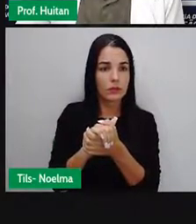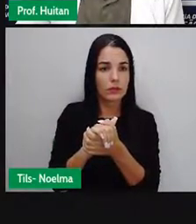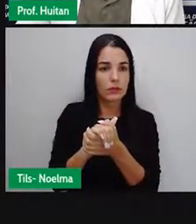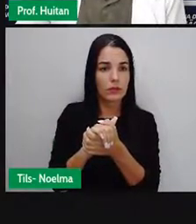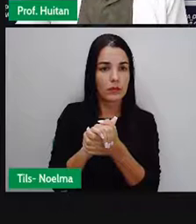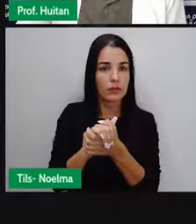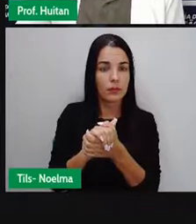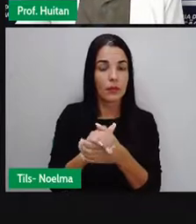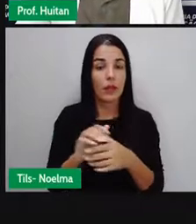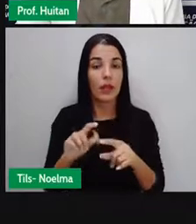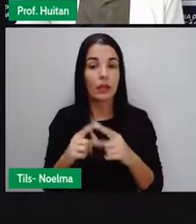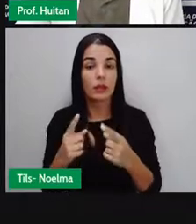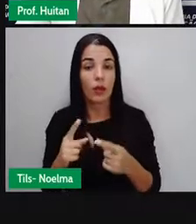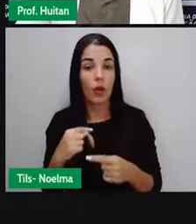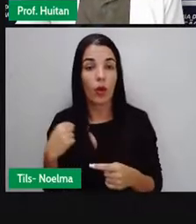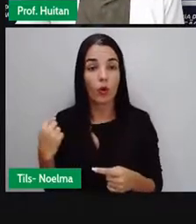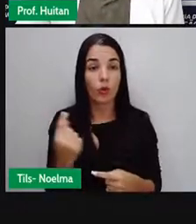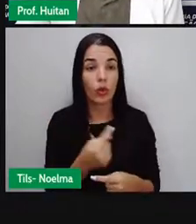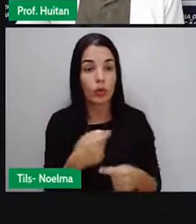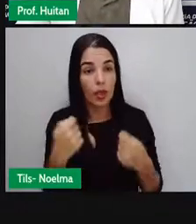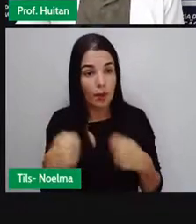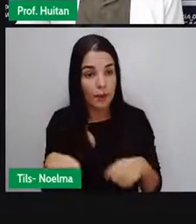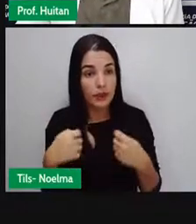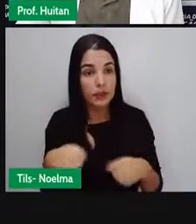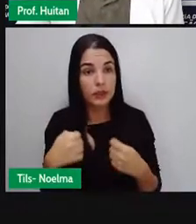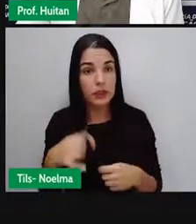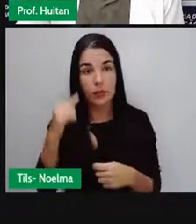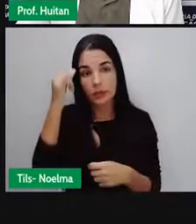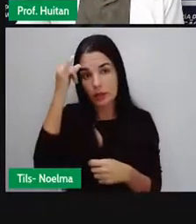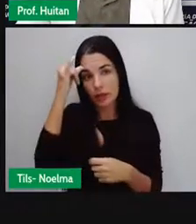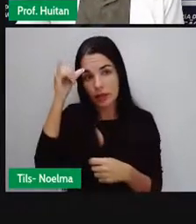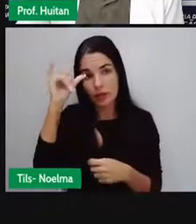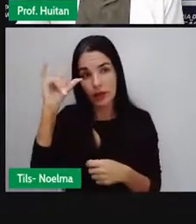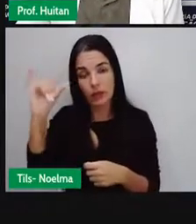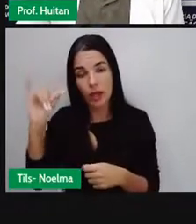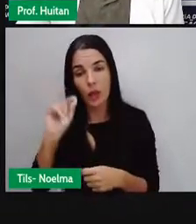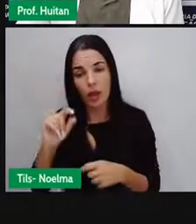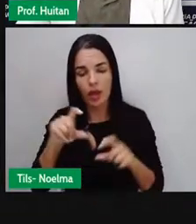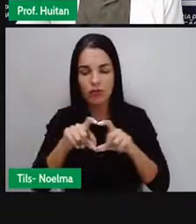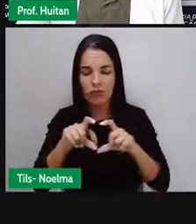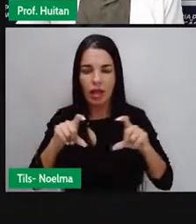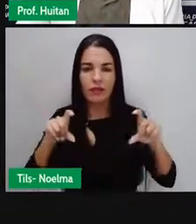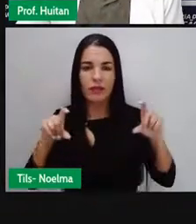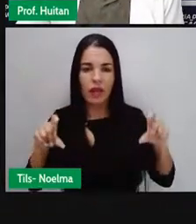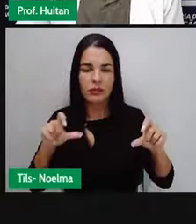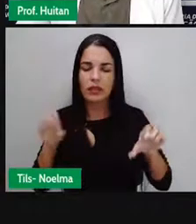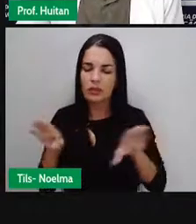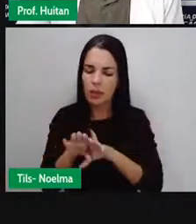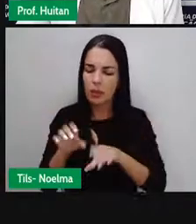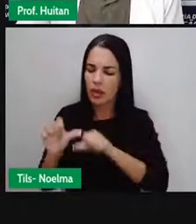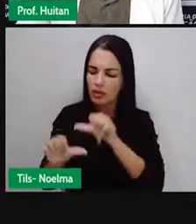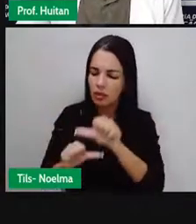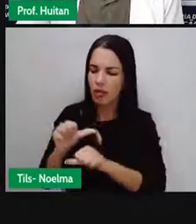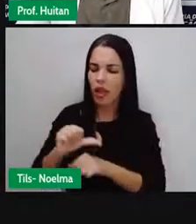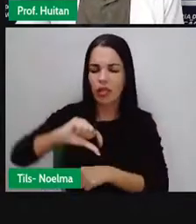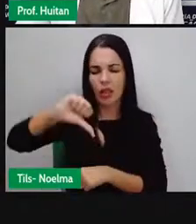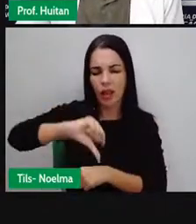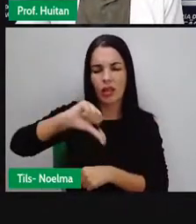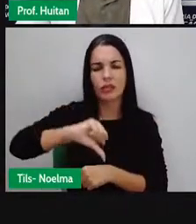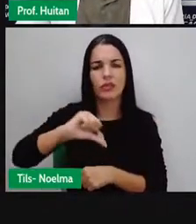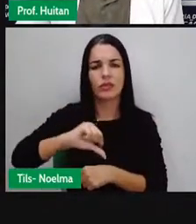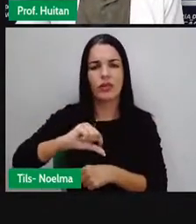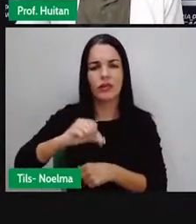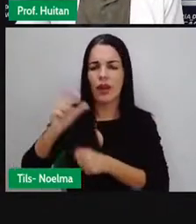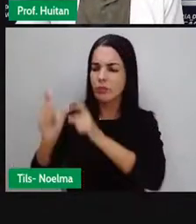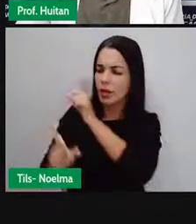Então, nós temos que evitar esse tipo de frase e de tornar negativa a imagem do outro